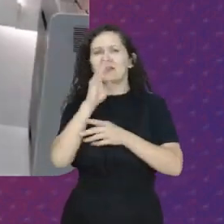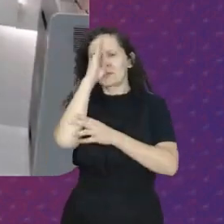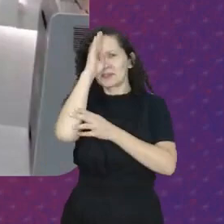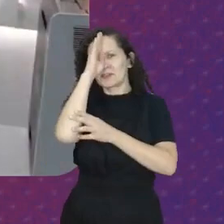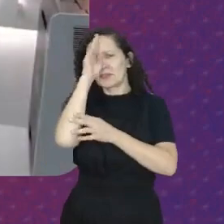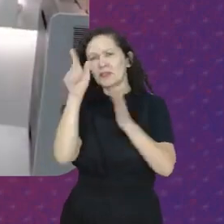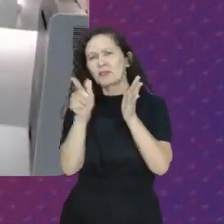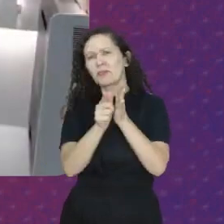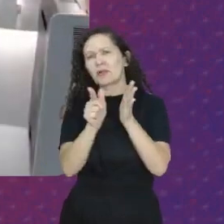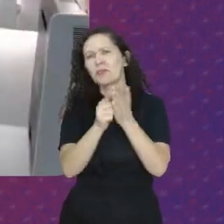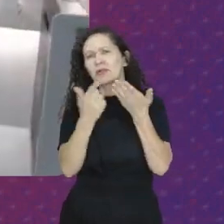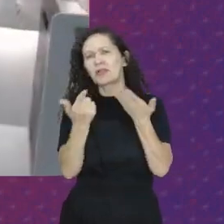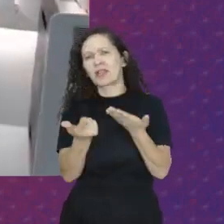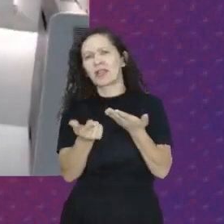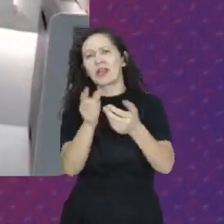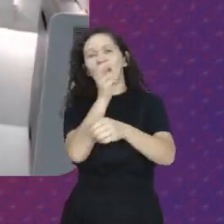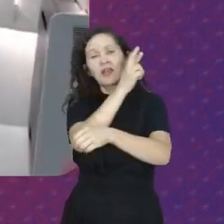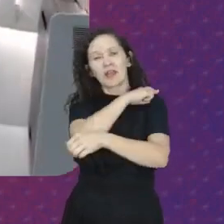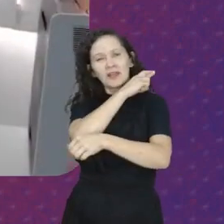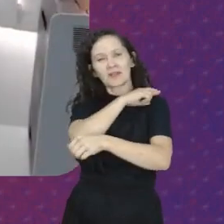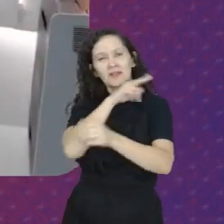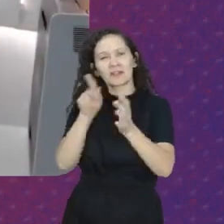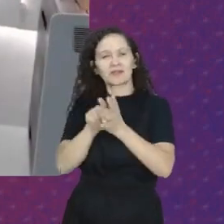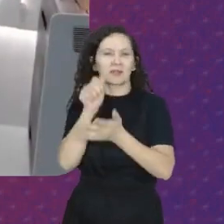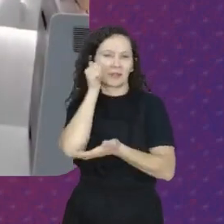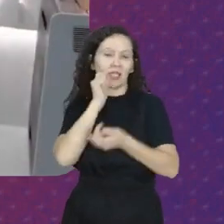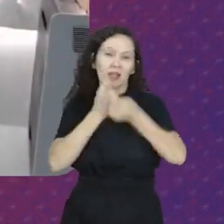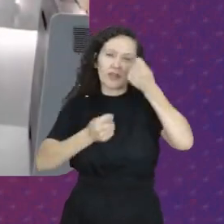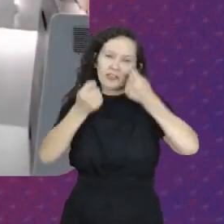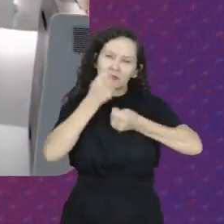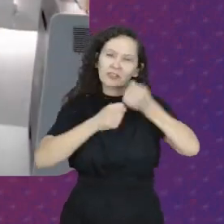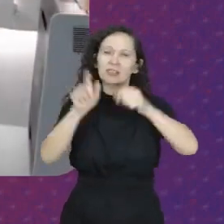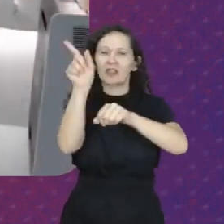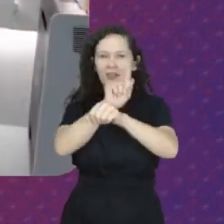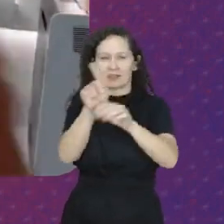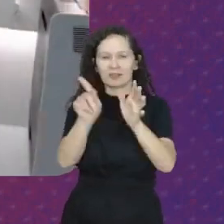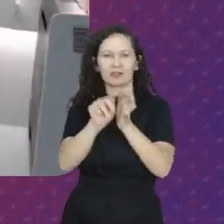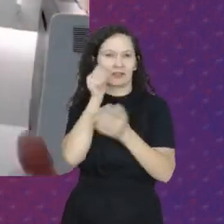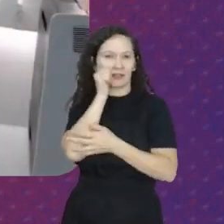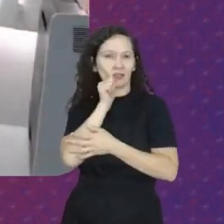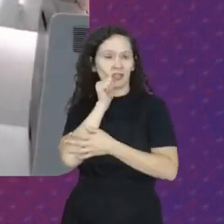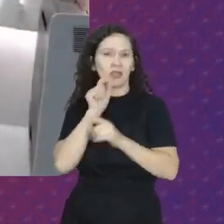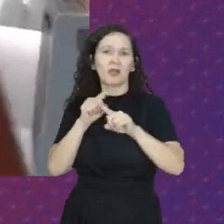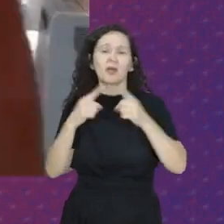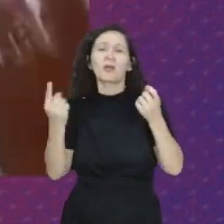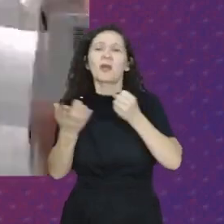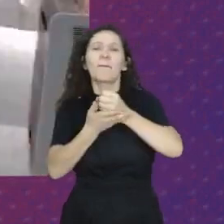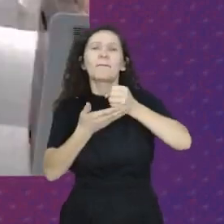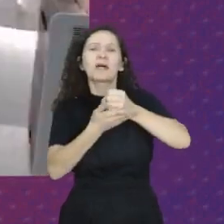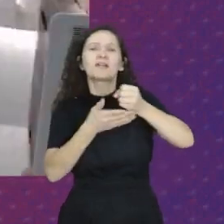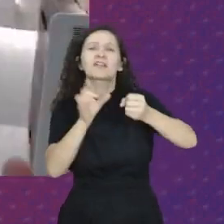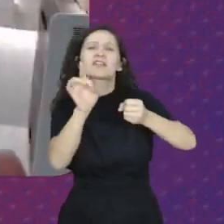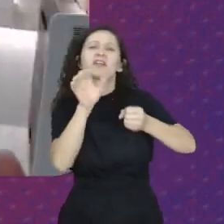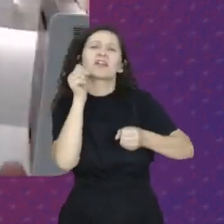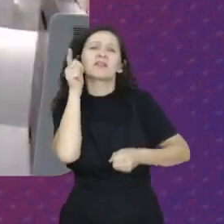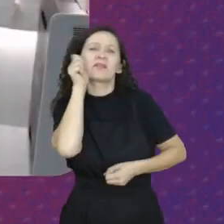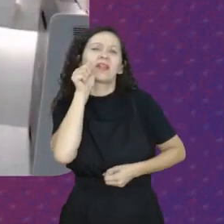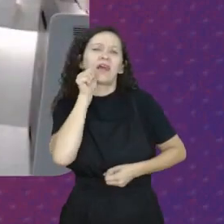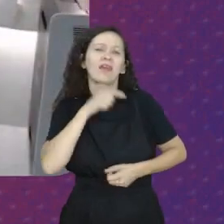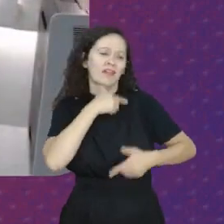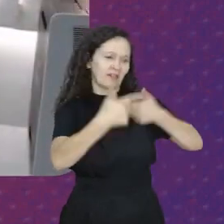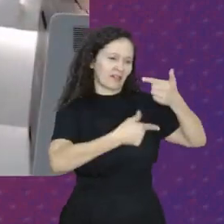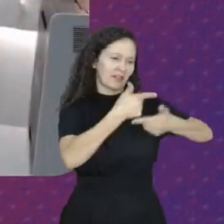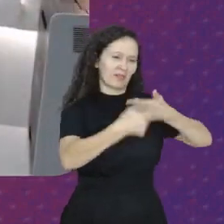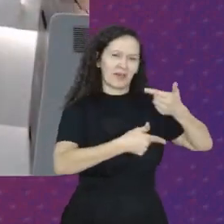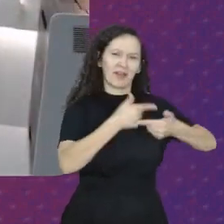majoritariamente também, então, gerenciadas, né, administradas por mulheres, porque basicamente só há mulheres